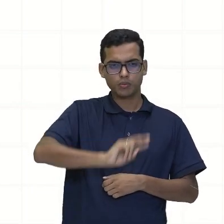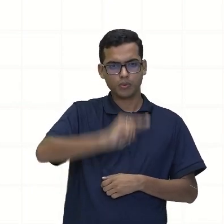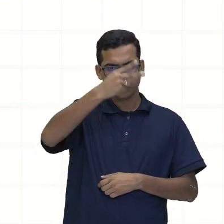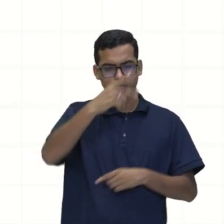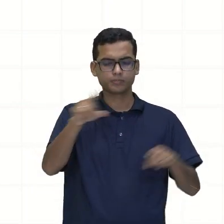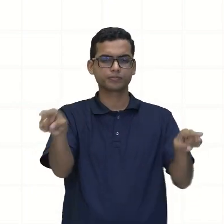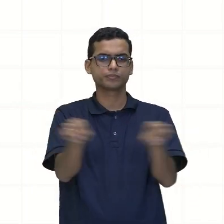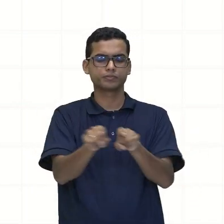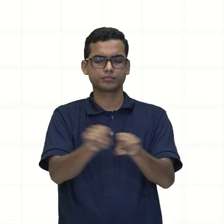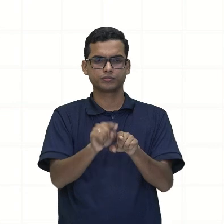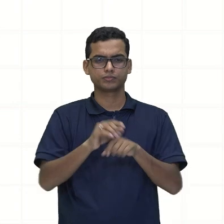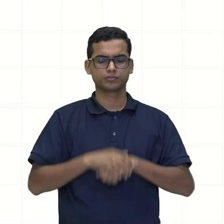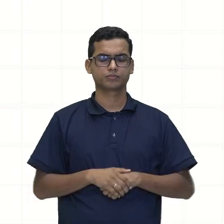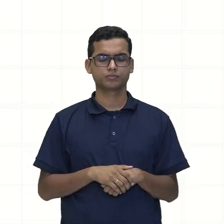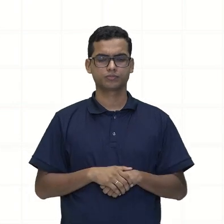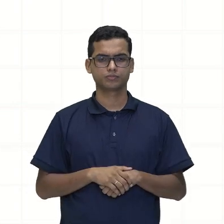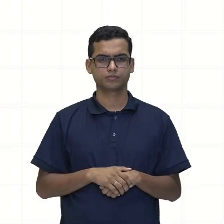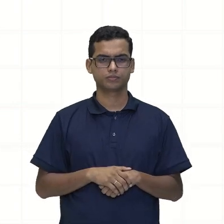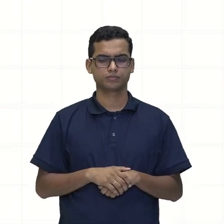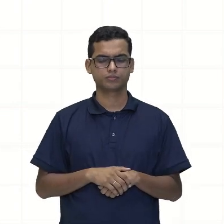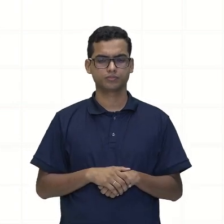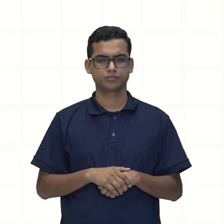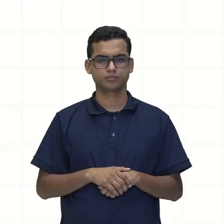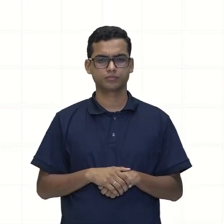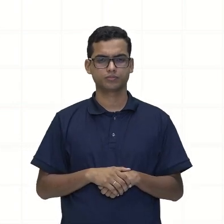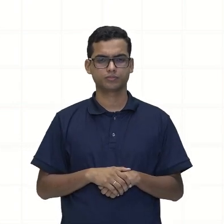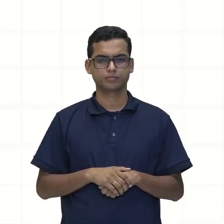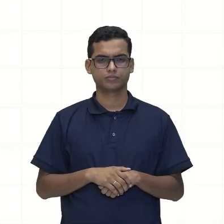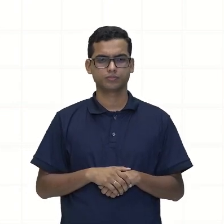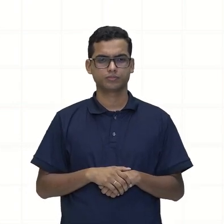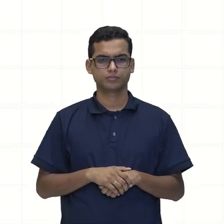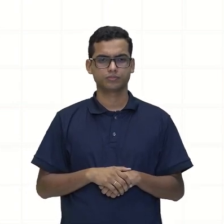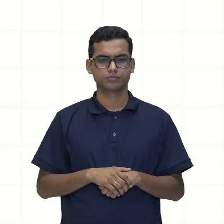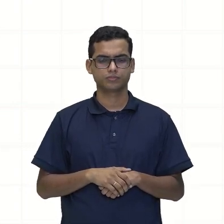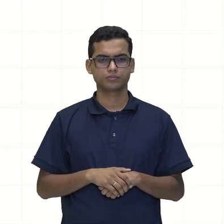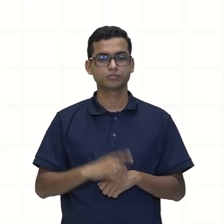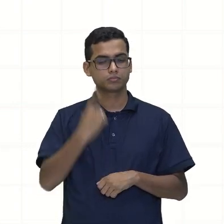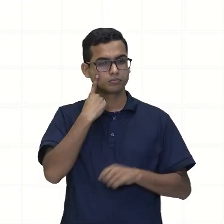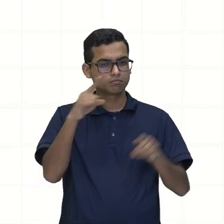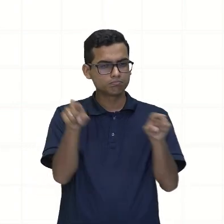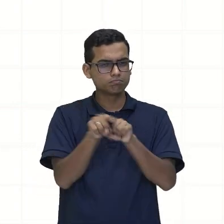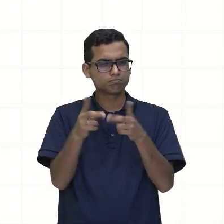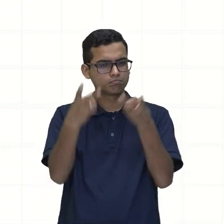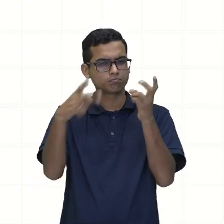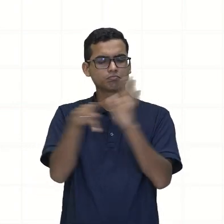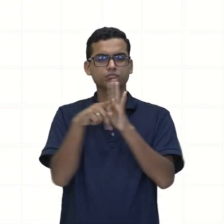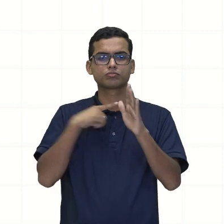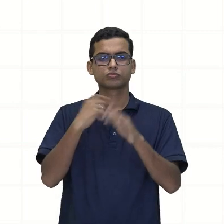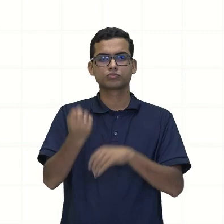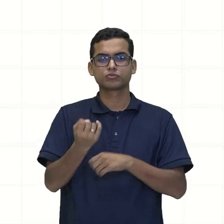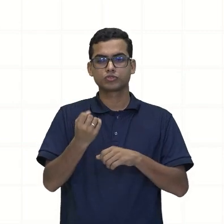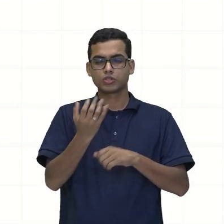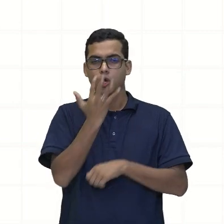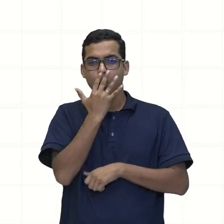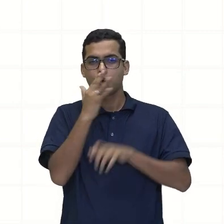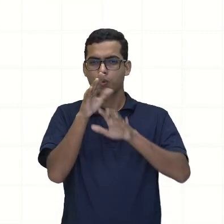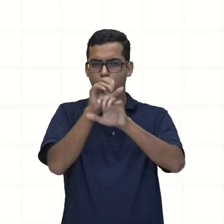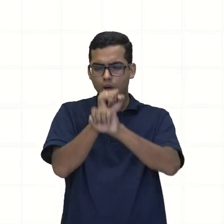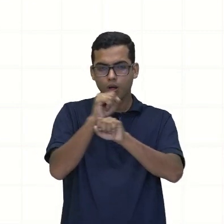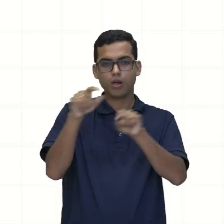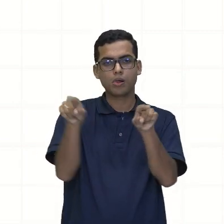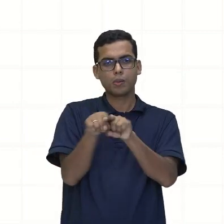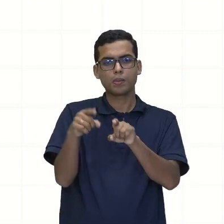cor, a gente vai ver que o estado ou a região ele vai ter um número maior de habitantes por quilômetros